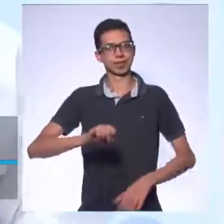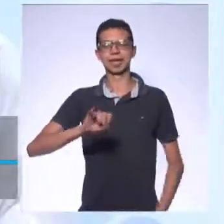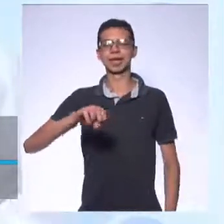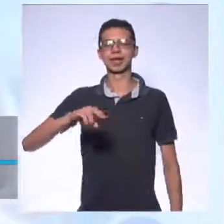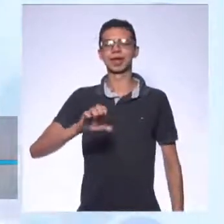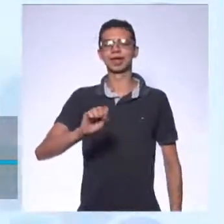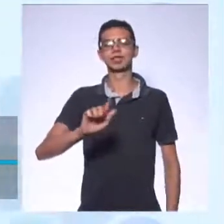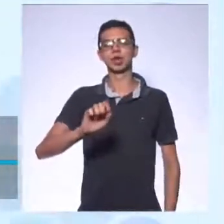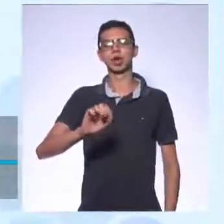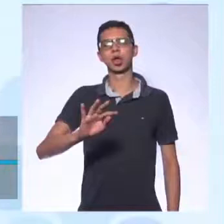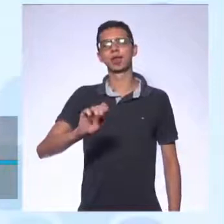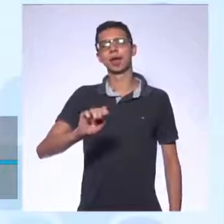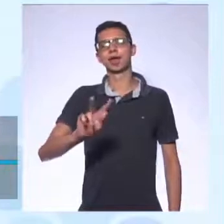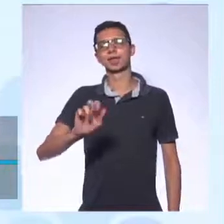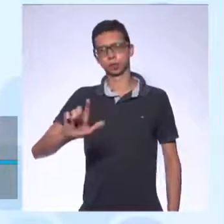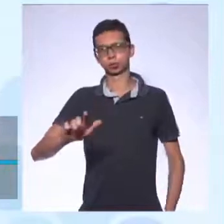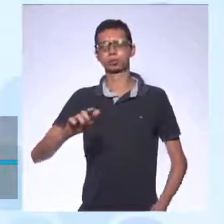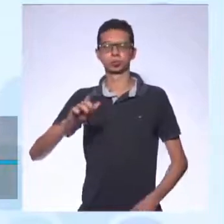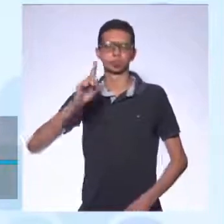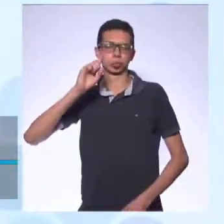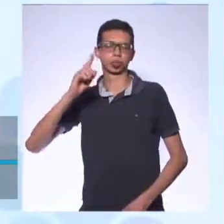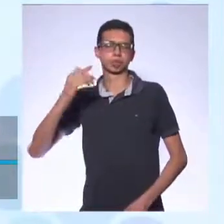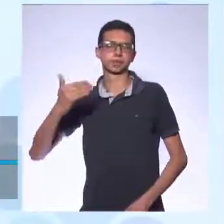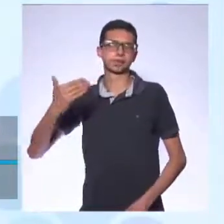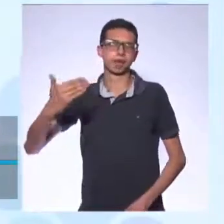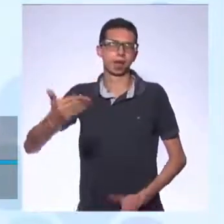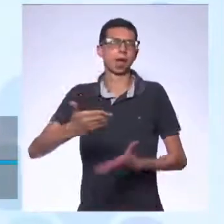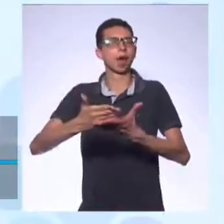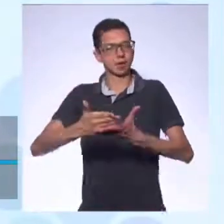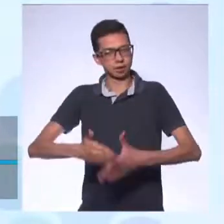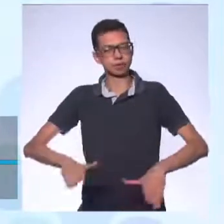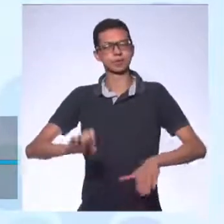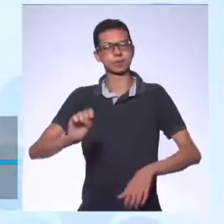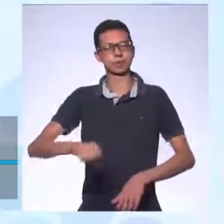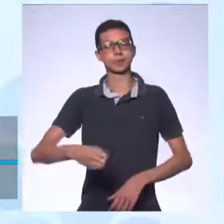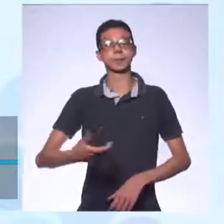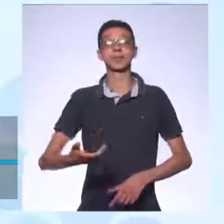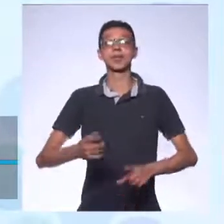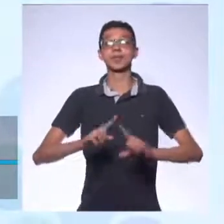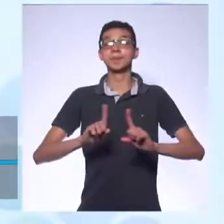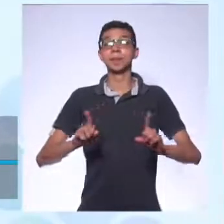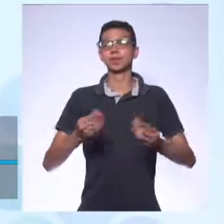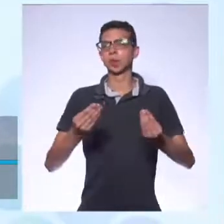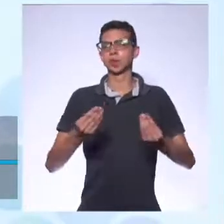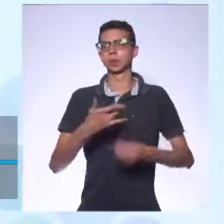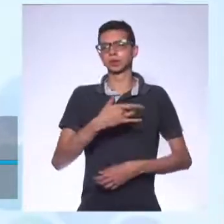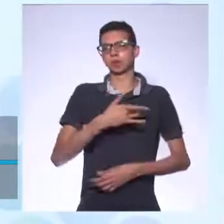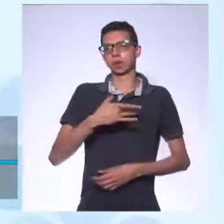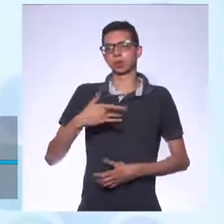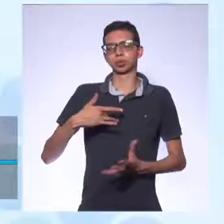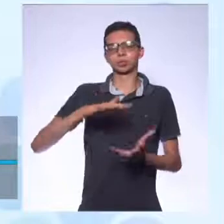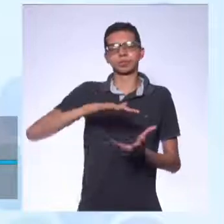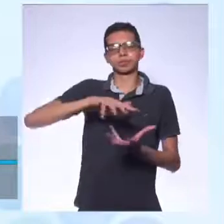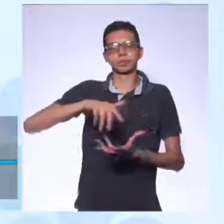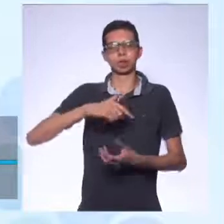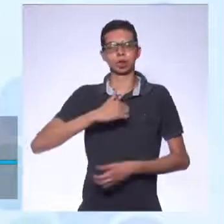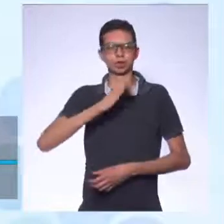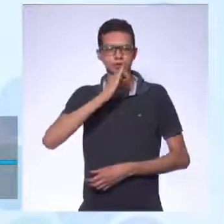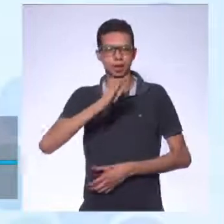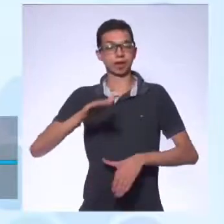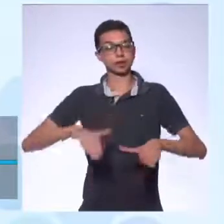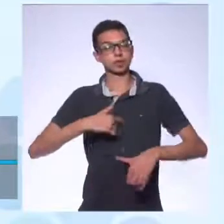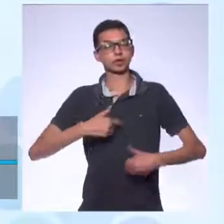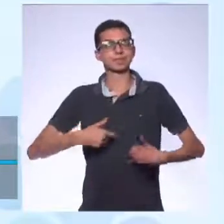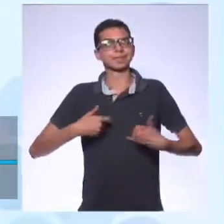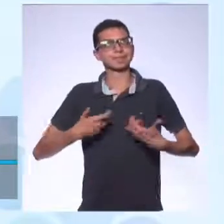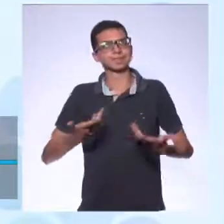saúde do planeta, né, eu gosto sempre de falar assim... não que eu seja, talvez eu seja um pouco, né, egoísta, tal,